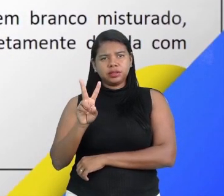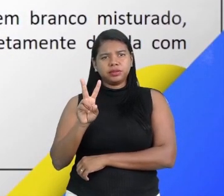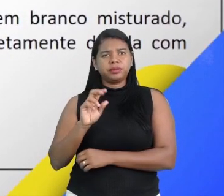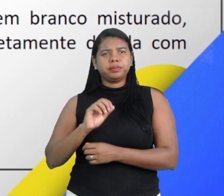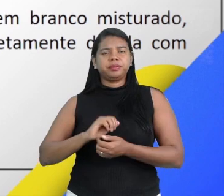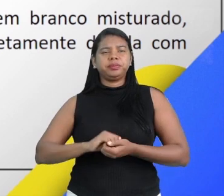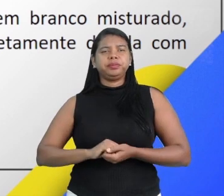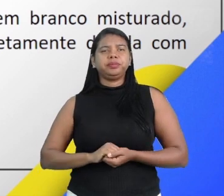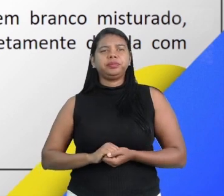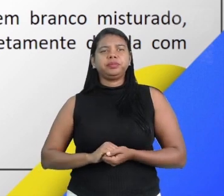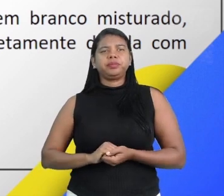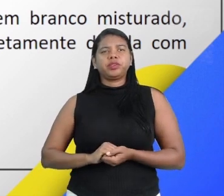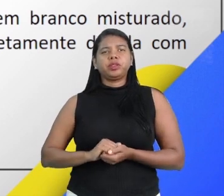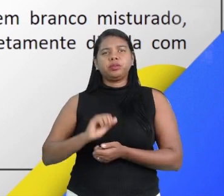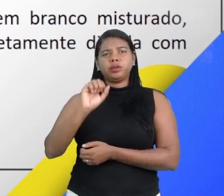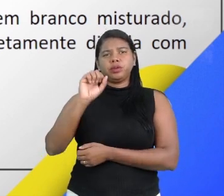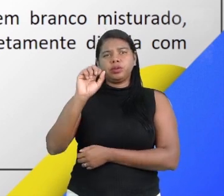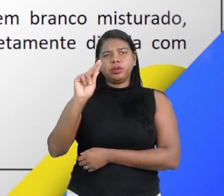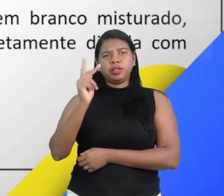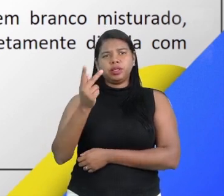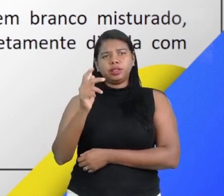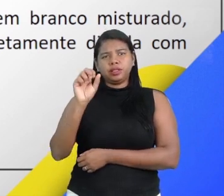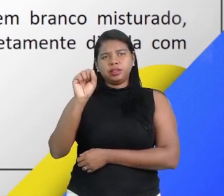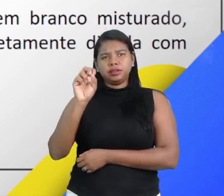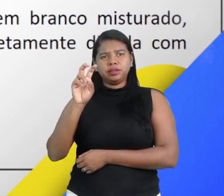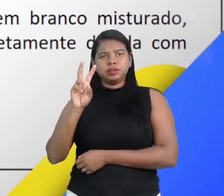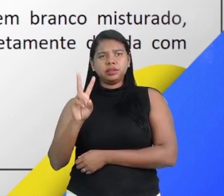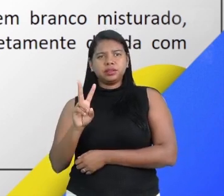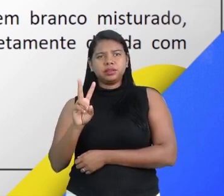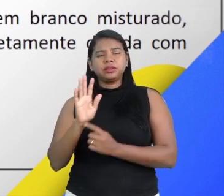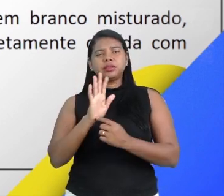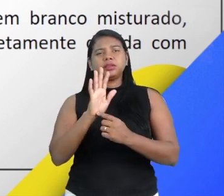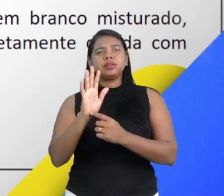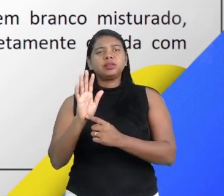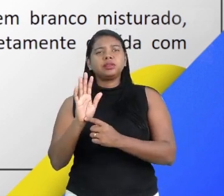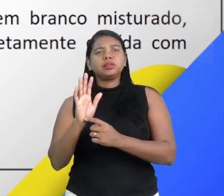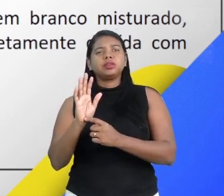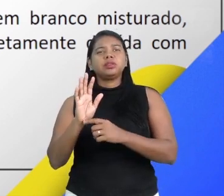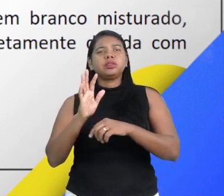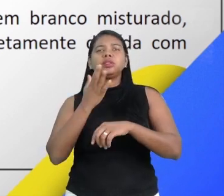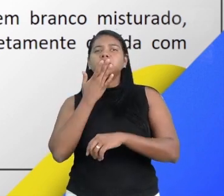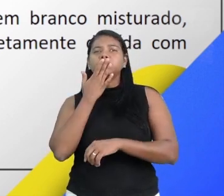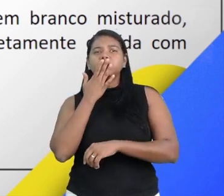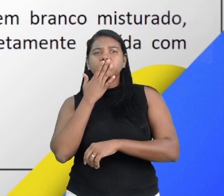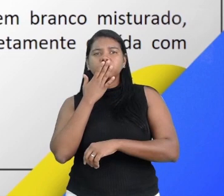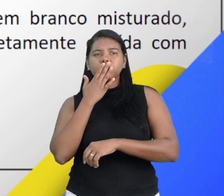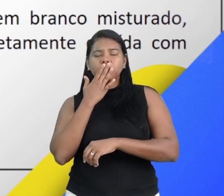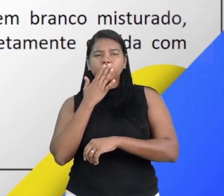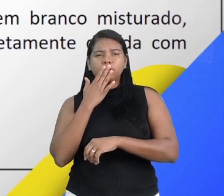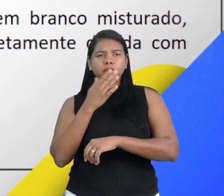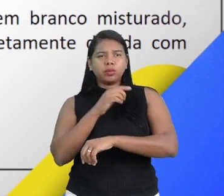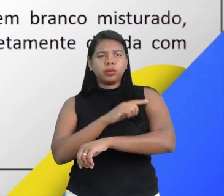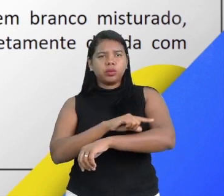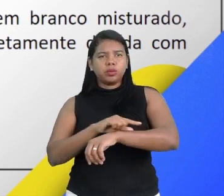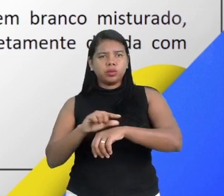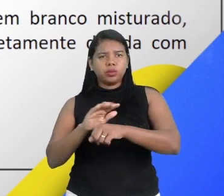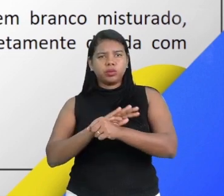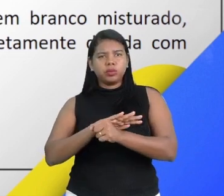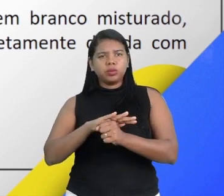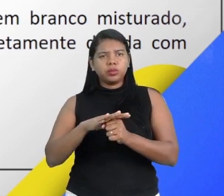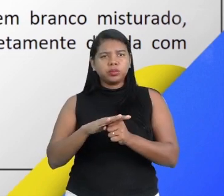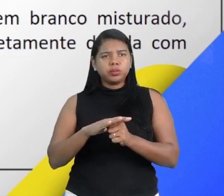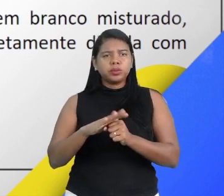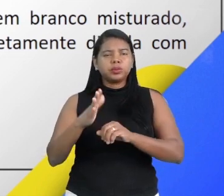modo HSV indica o grau em que uma cor pura é diluída com branco. É uma medida que é em forma de escala,